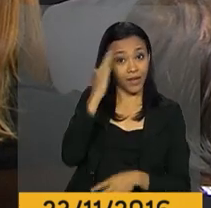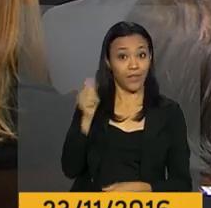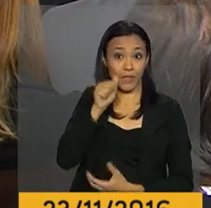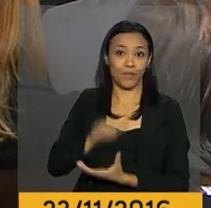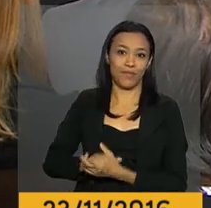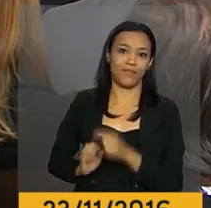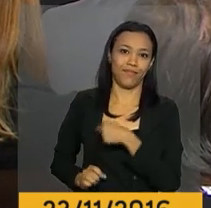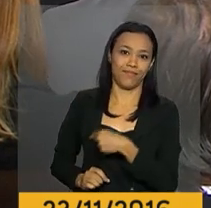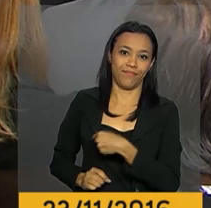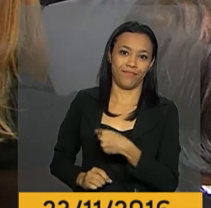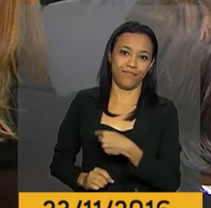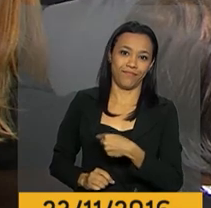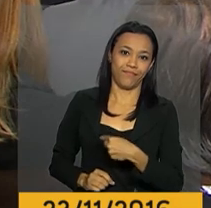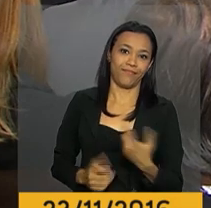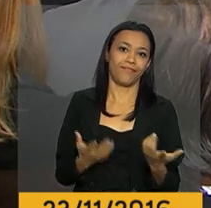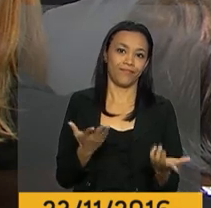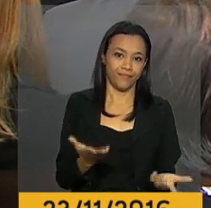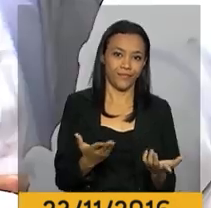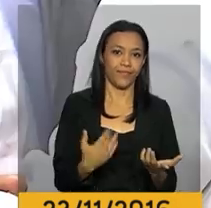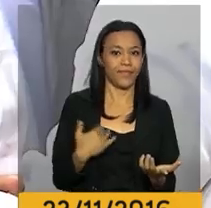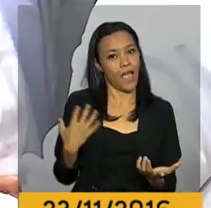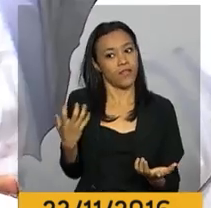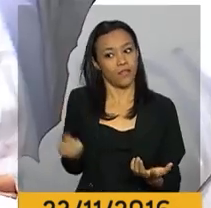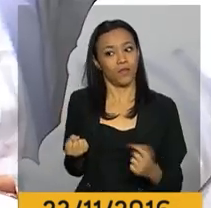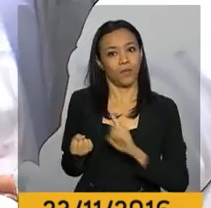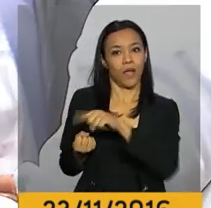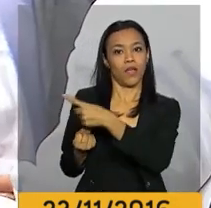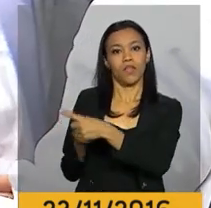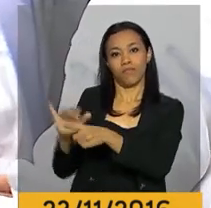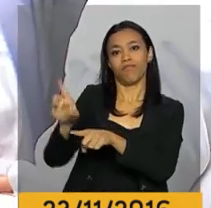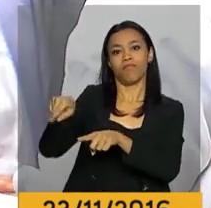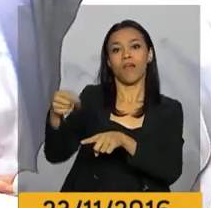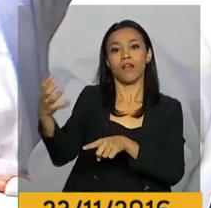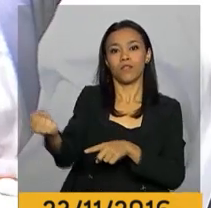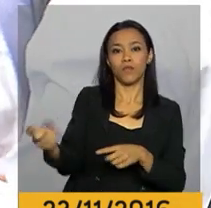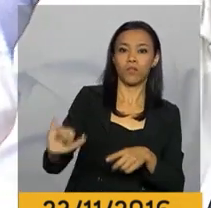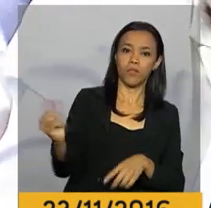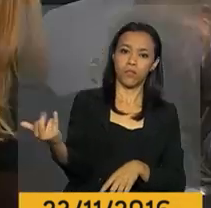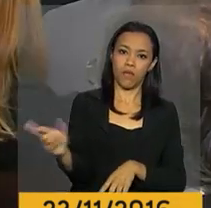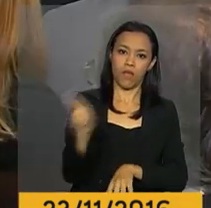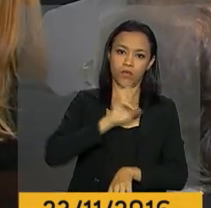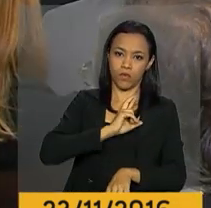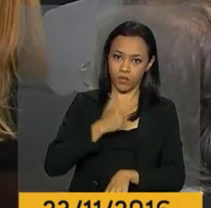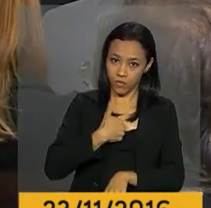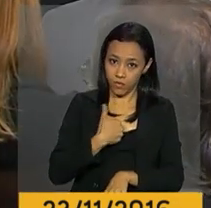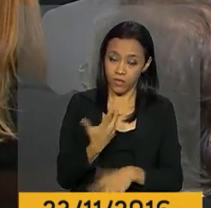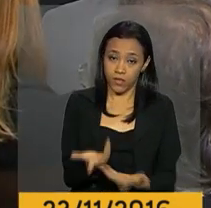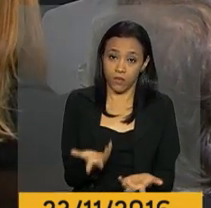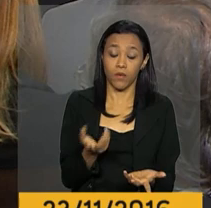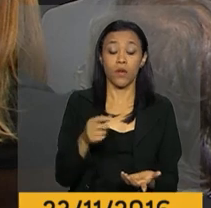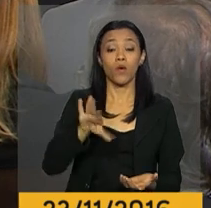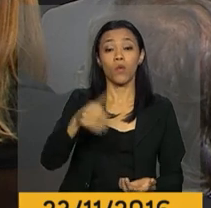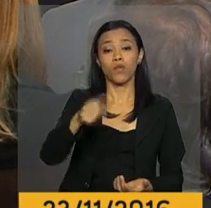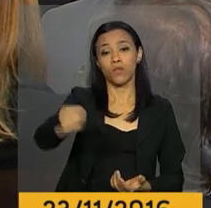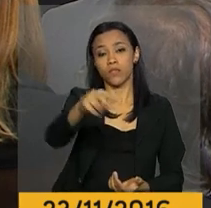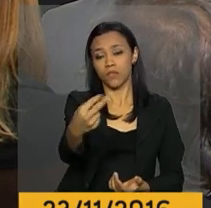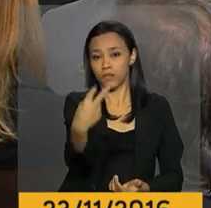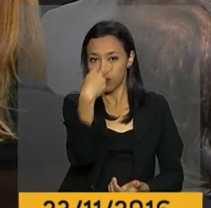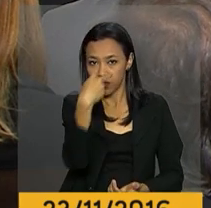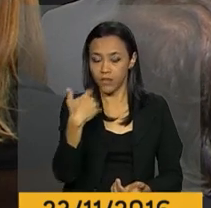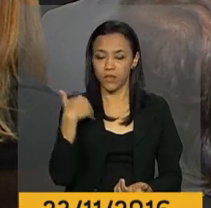teríamos essa alegria cívica que estamos tendo no dia de hoje e quando vocês vêem o